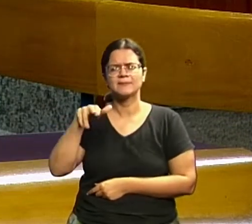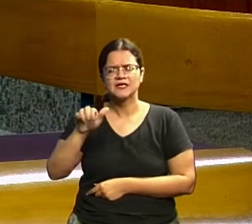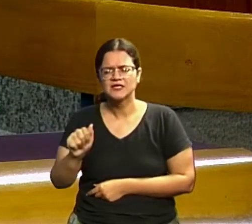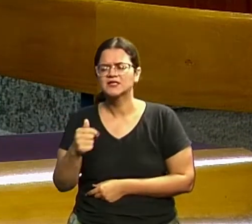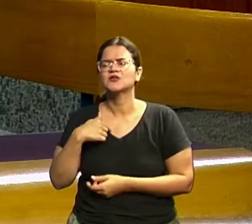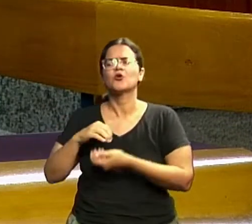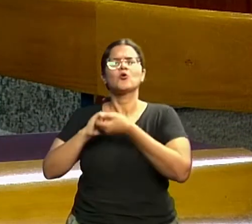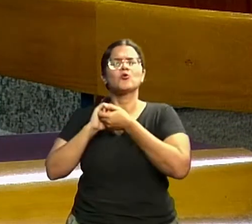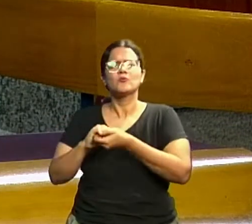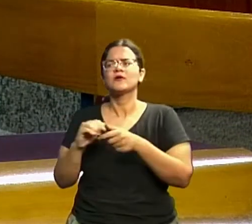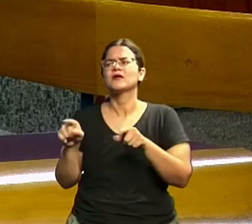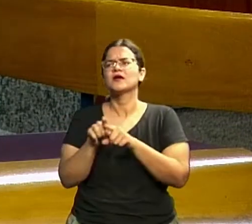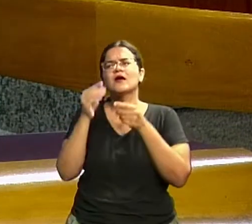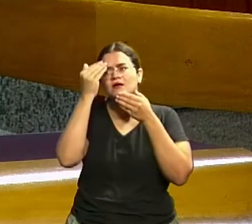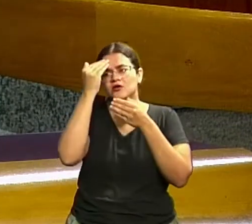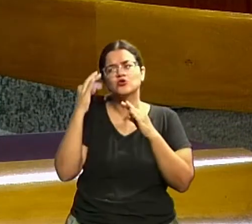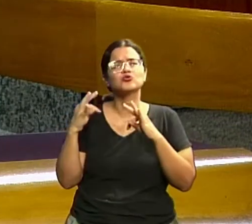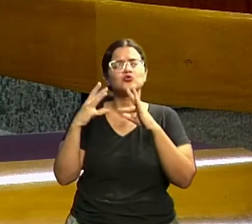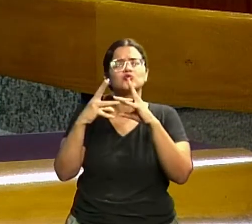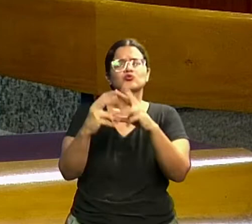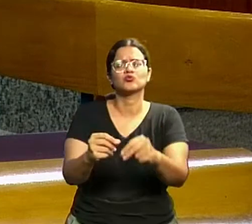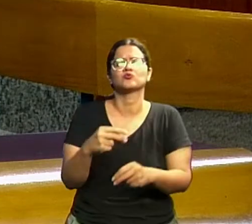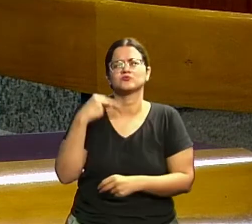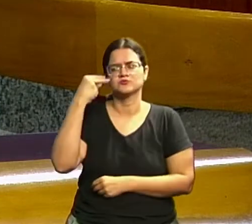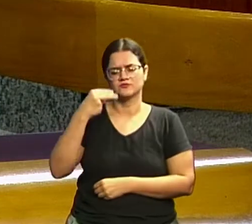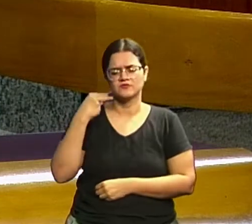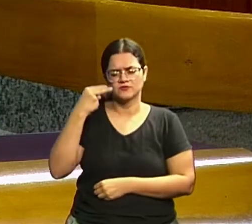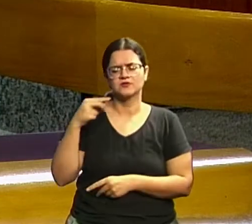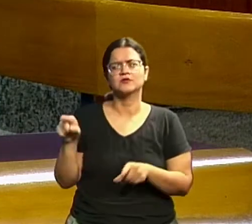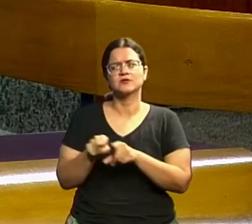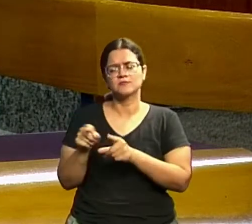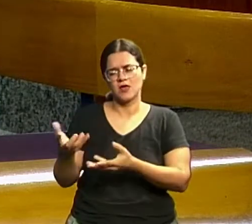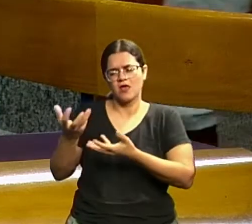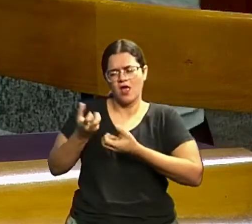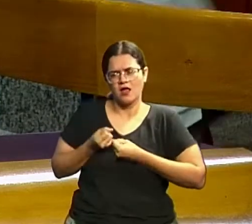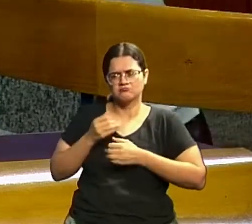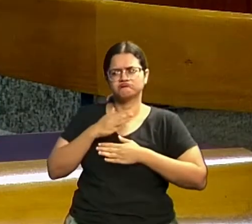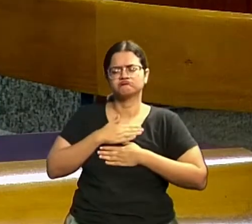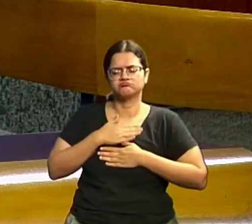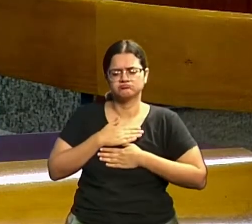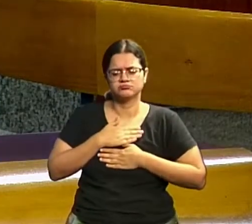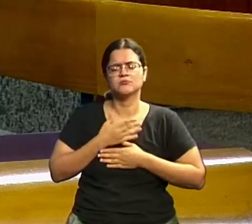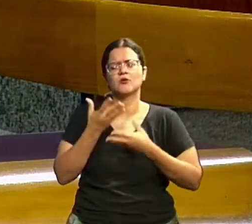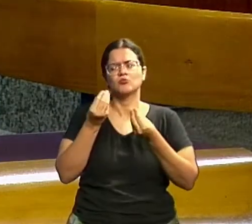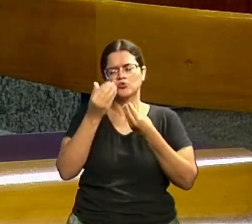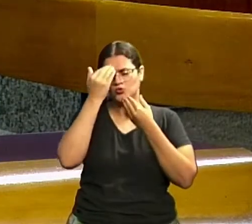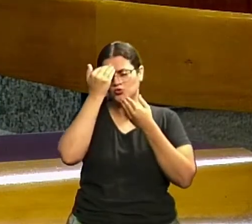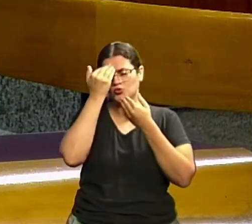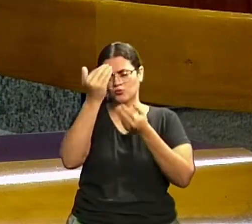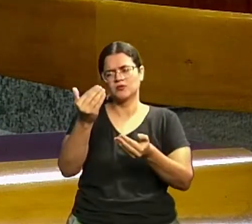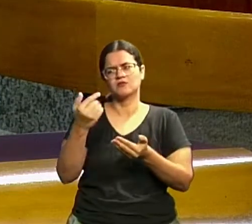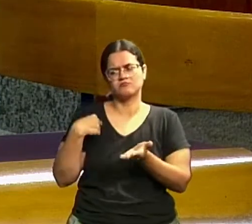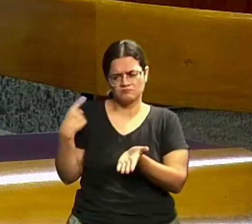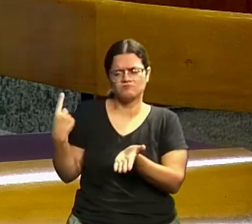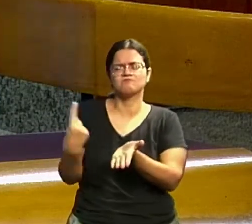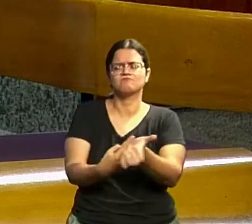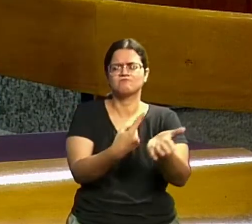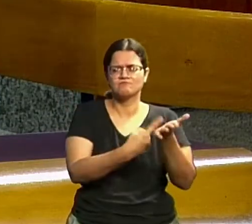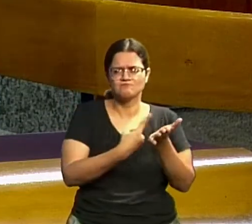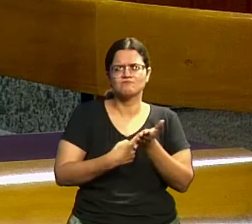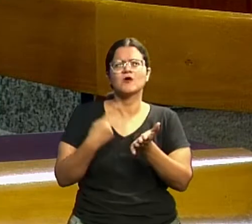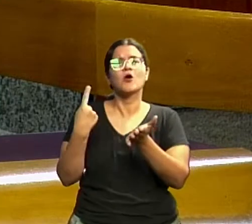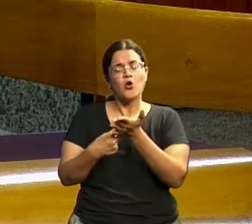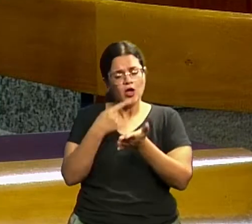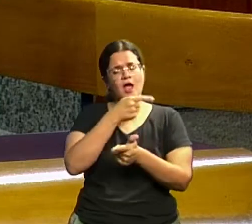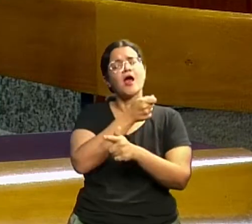vocês, cumprimentar e agradecer todos os outros vereadores pela acolhida. Muito obrigado, contem comigo, contem